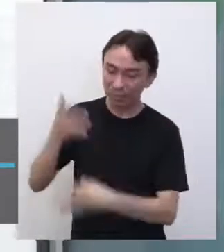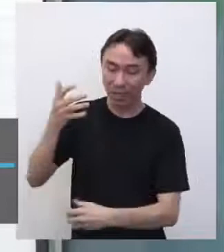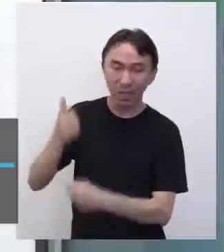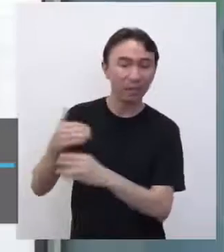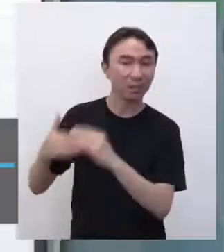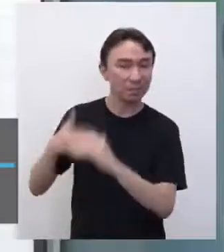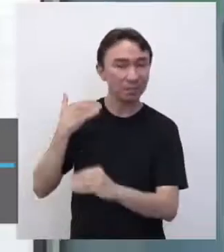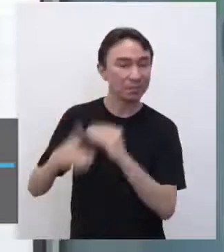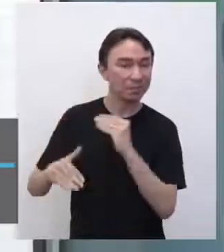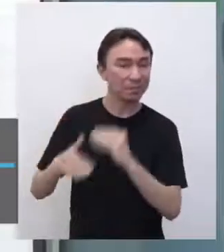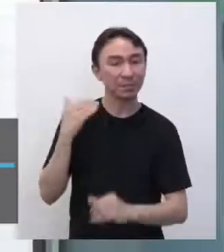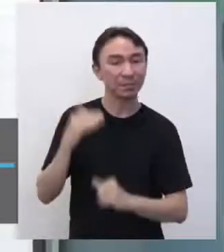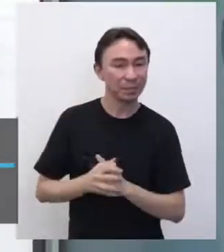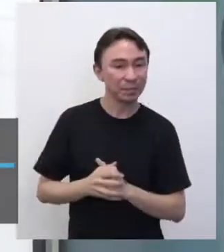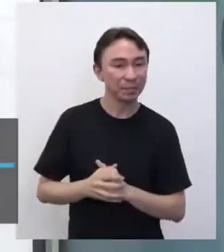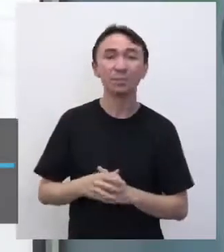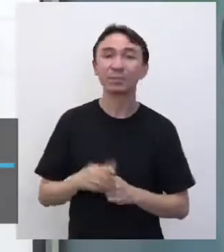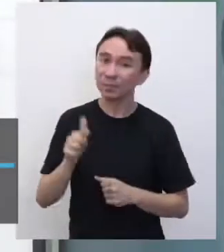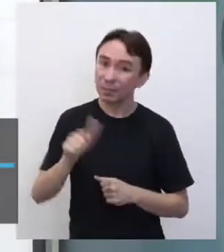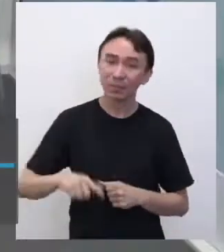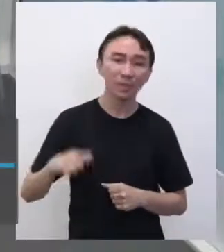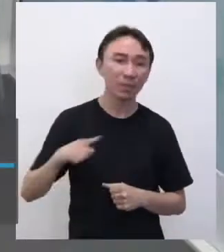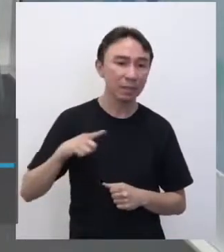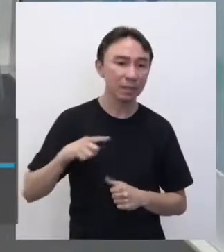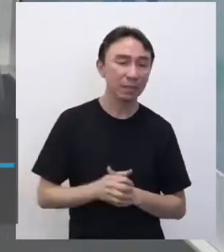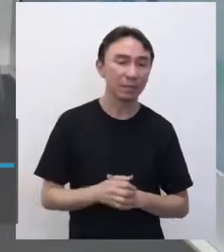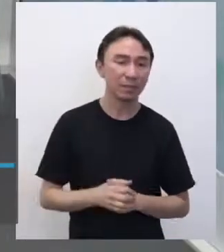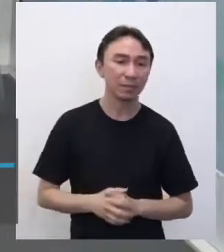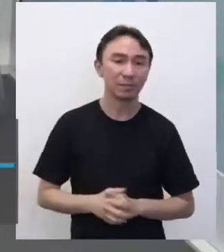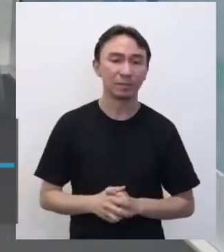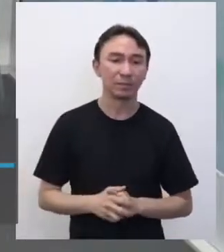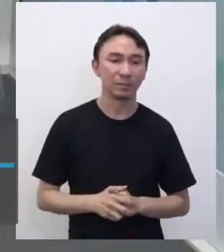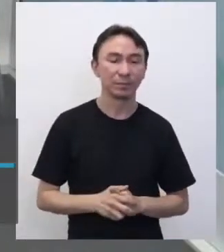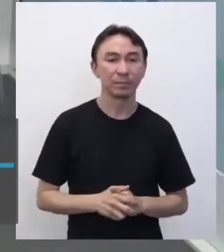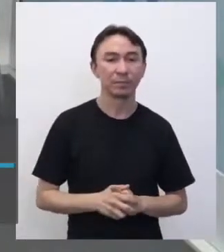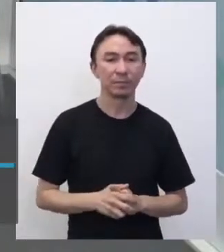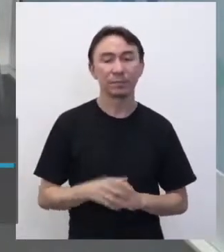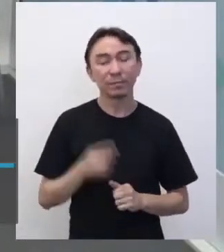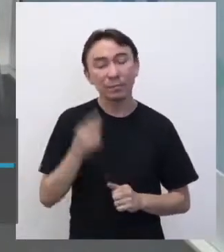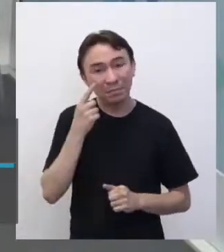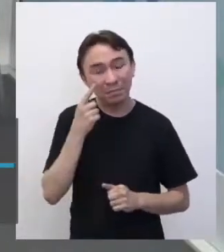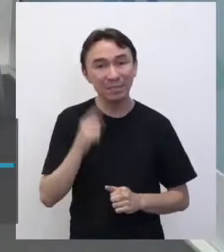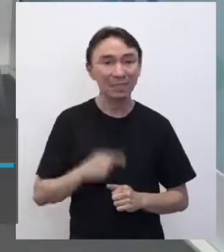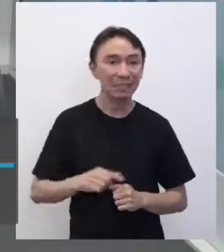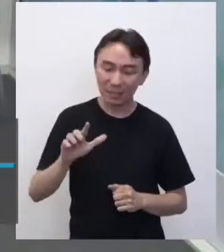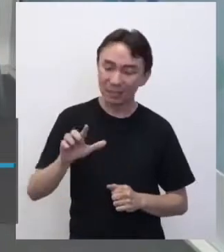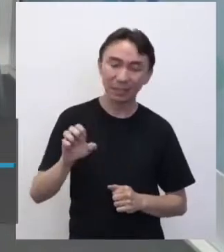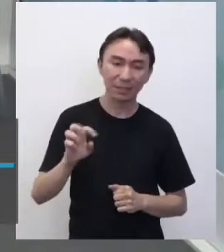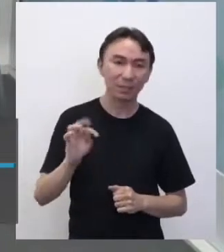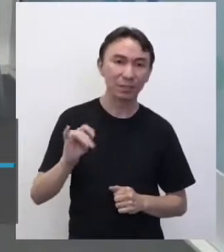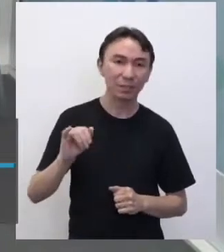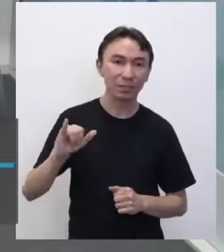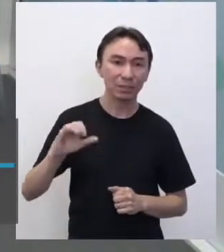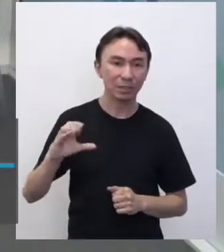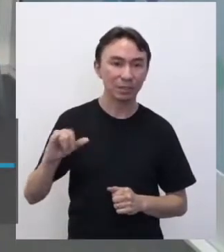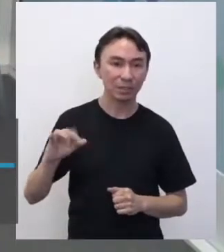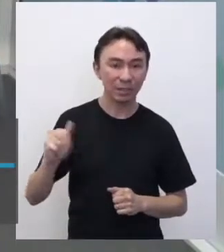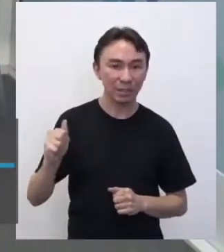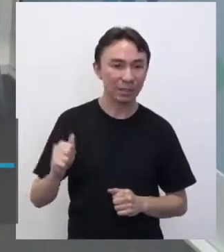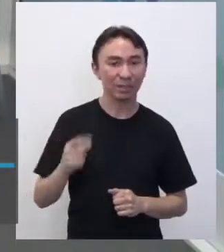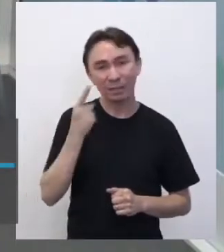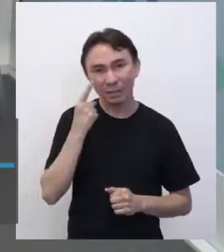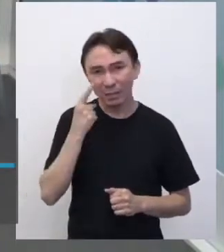alguma coisa diferente dessa? Tem previously, não, a Letícia, pollution, acho que foram